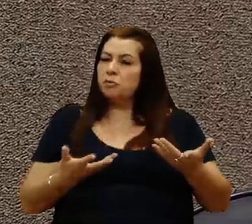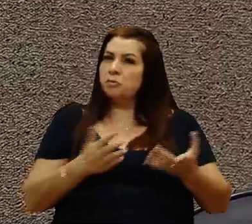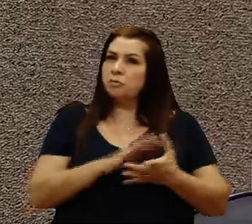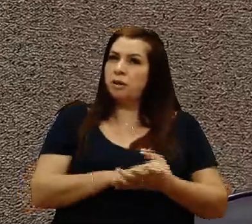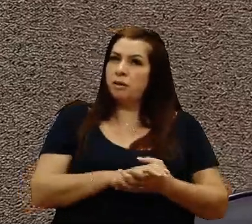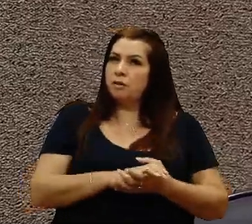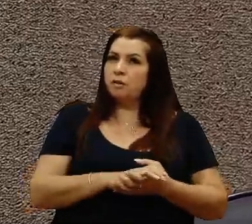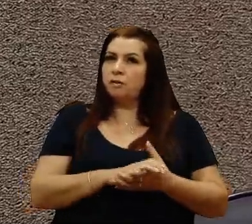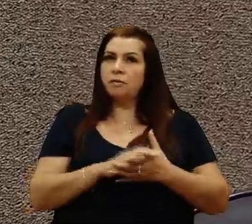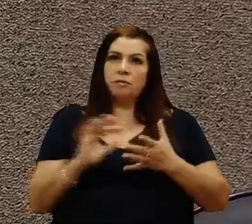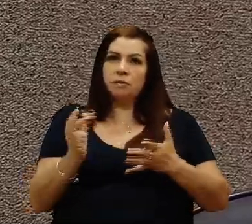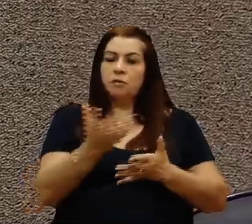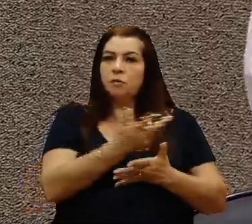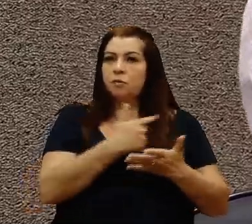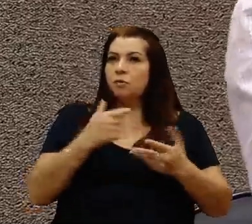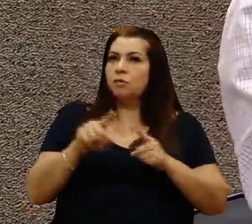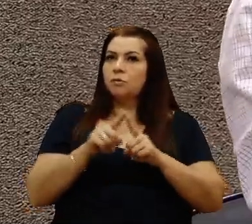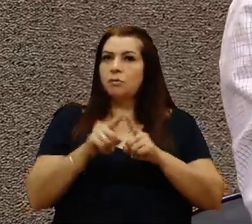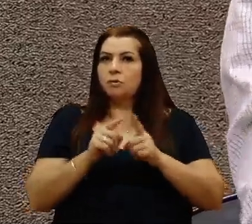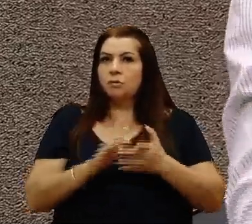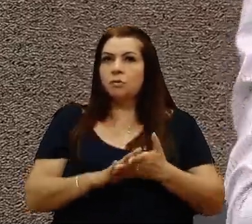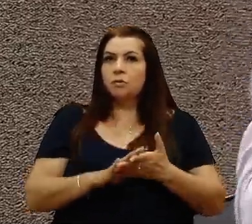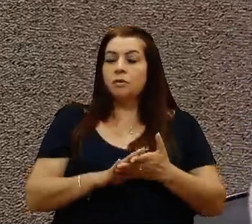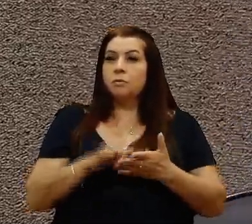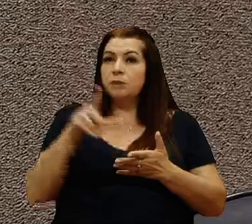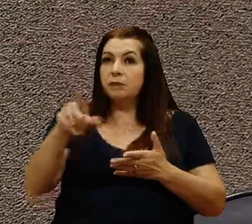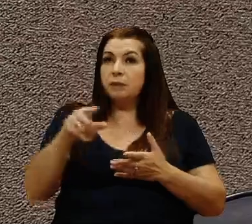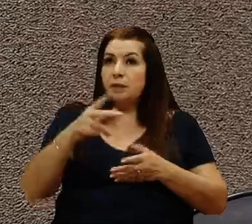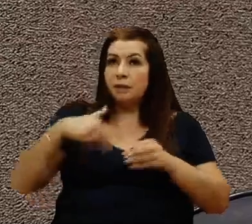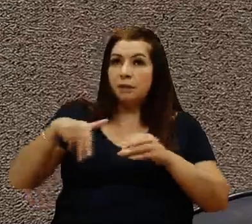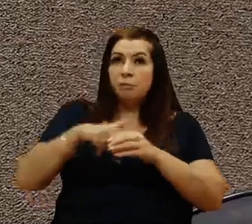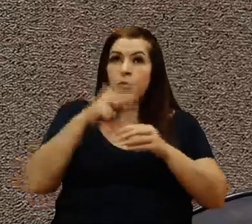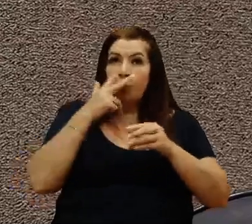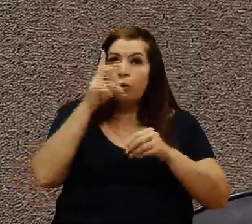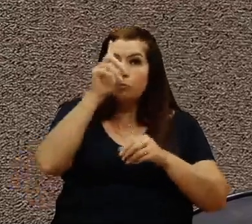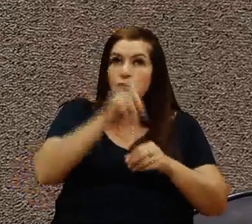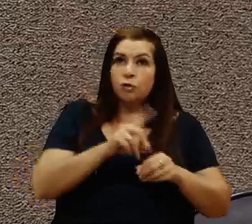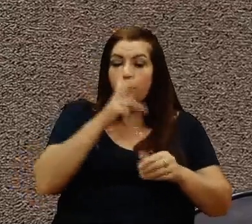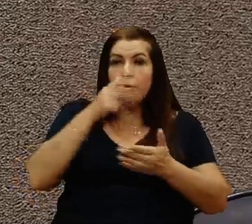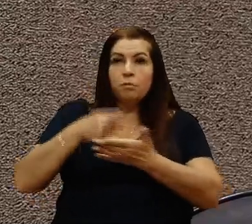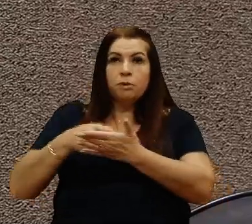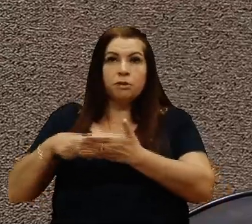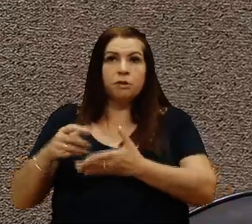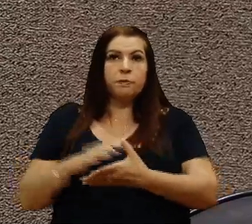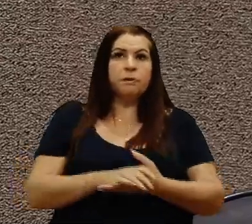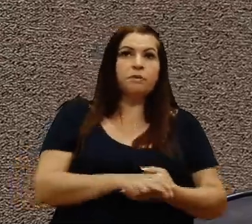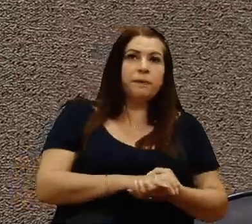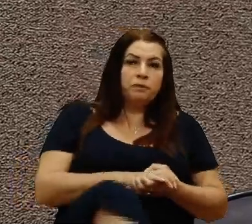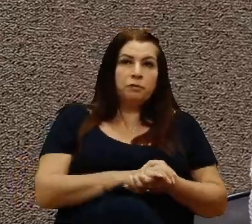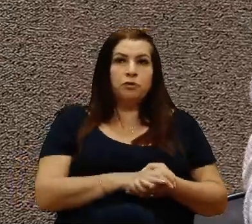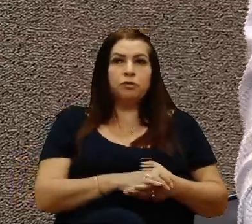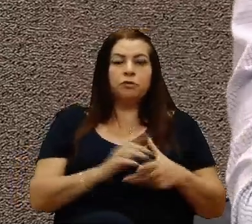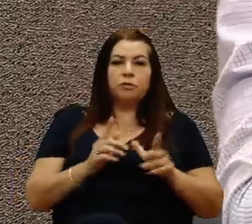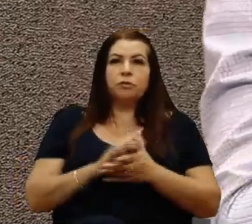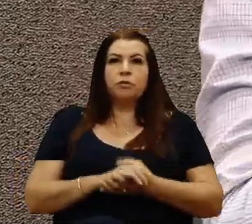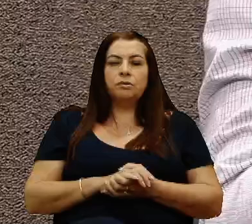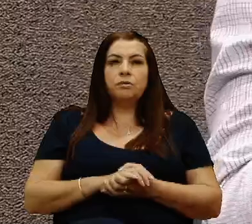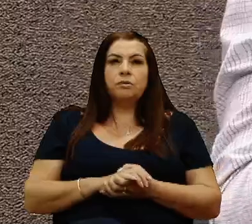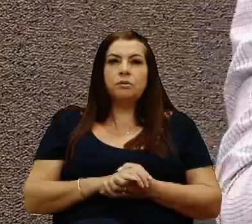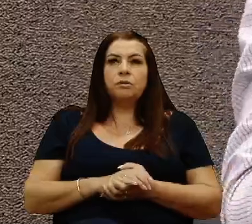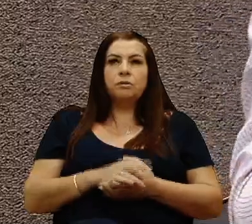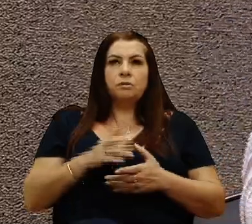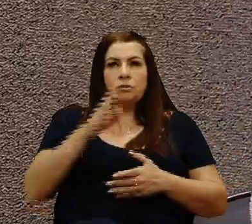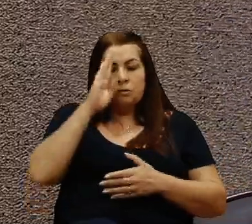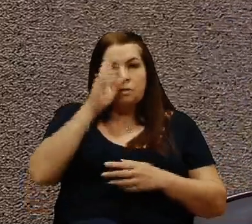todo mundo, como eu sempre digo naquela tribuna, tenha o mesmo direito e o mesmo dever diante da população e da